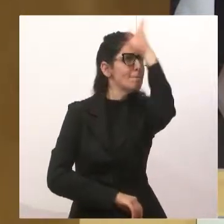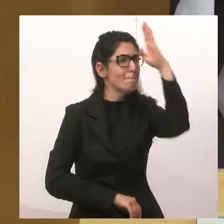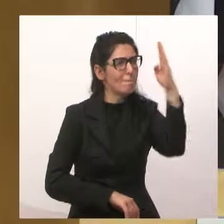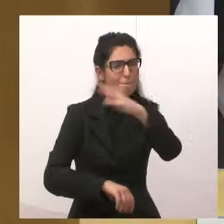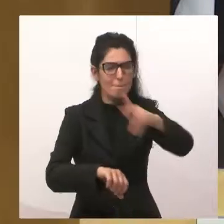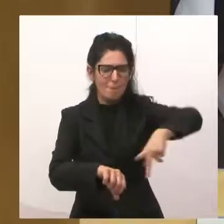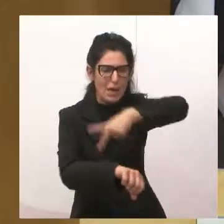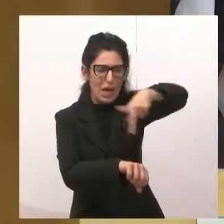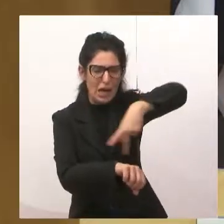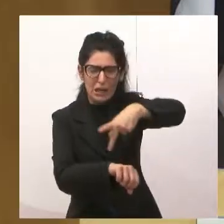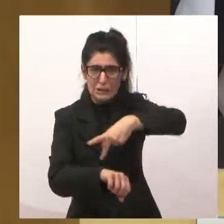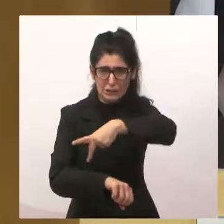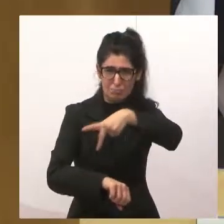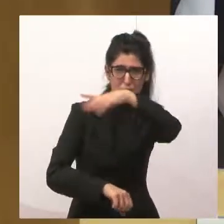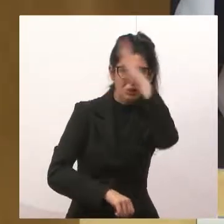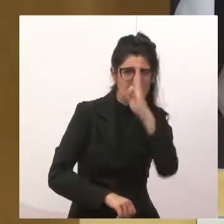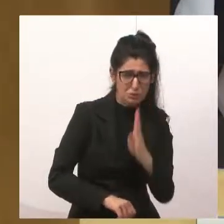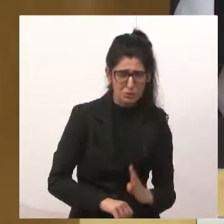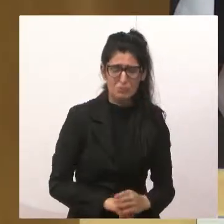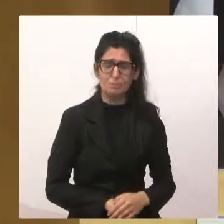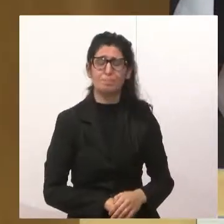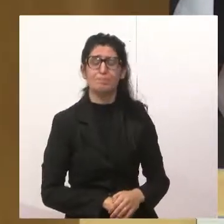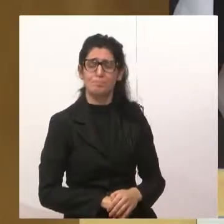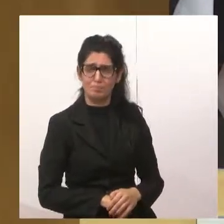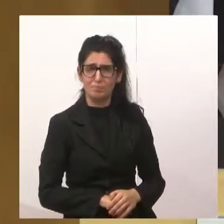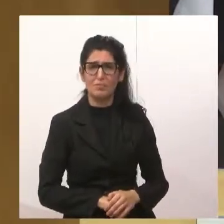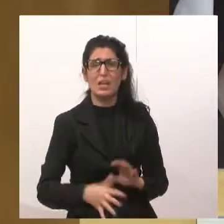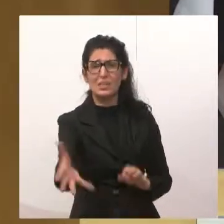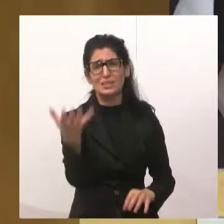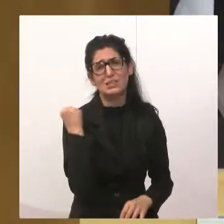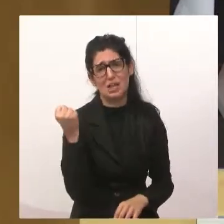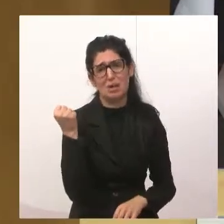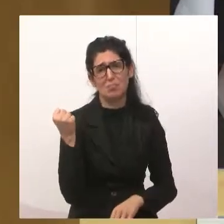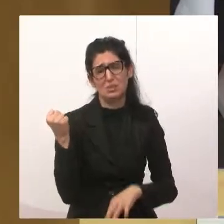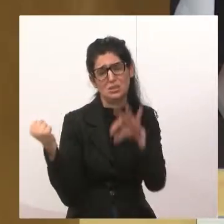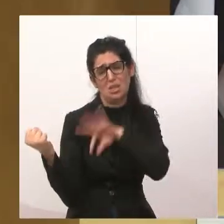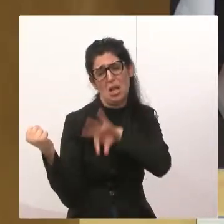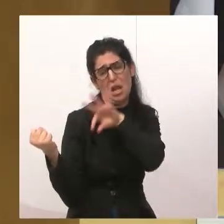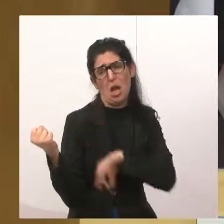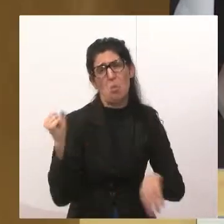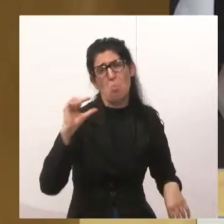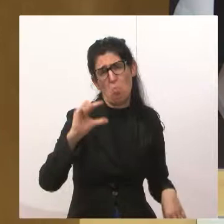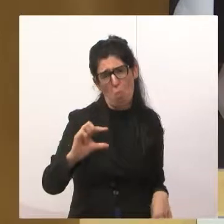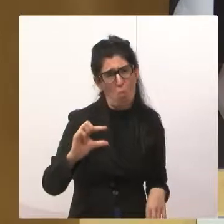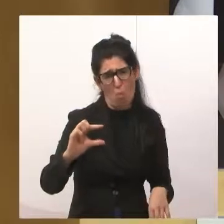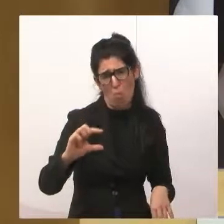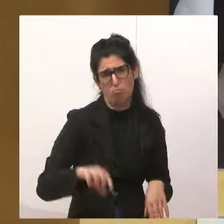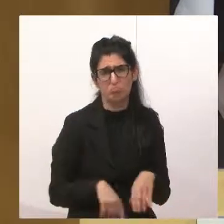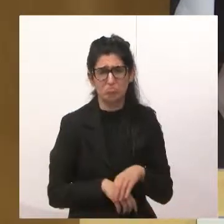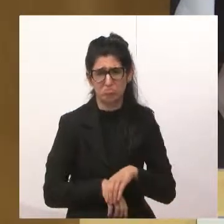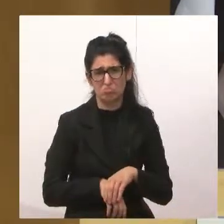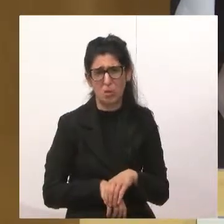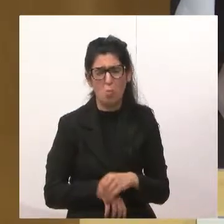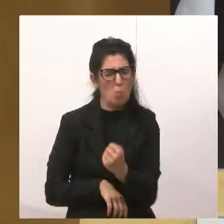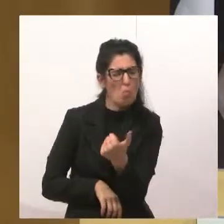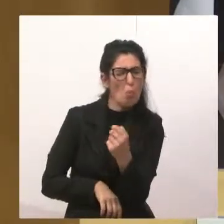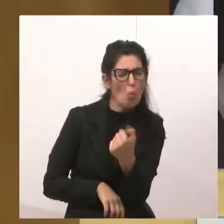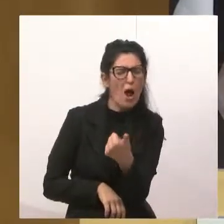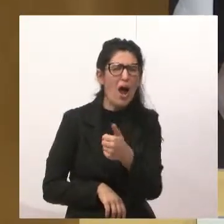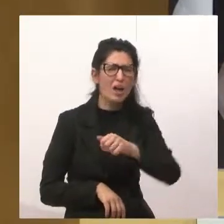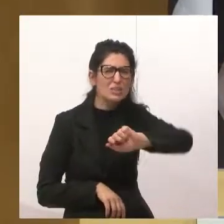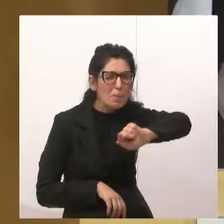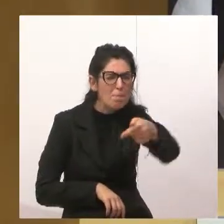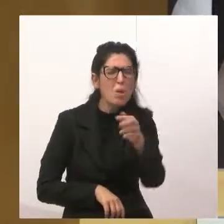deles apenas recebem lá o salário mínimo de aposentadoria, de pensão, e não conseguem ter acesso muitas vezes a